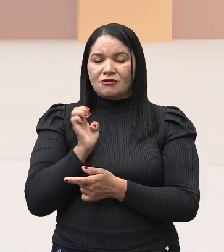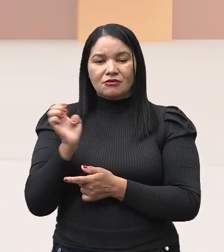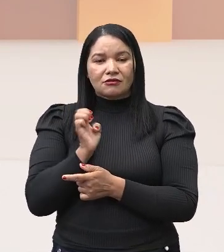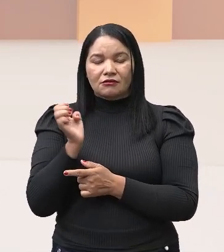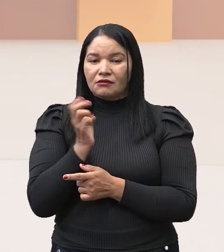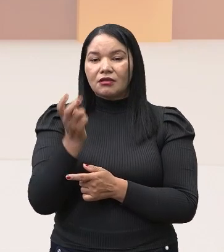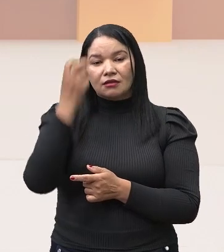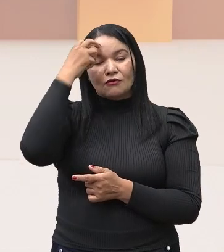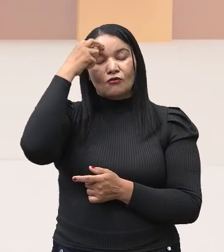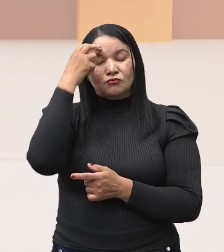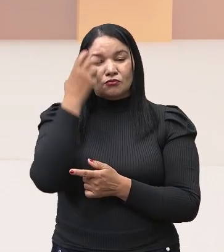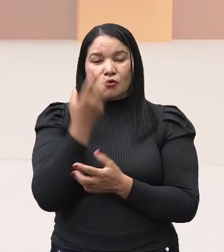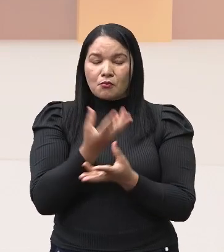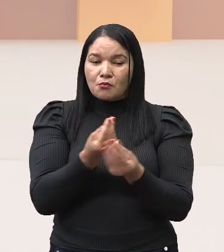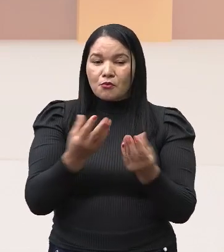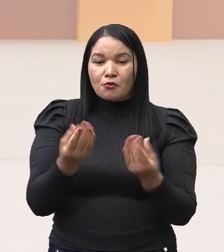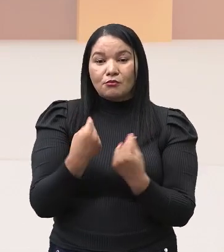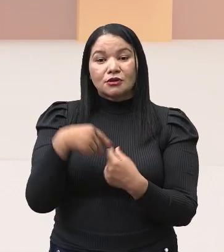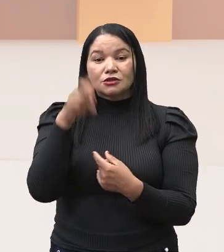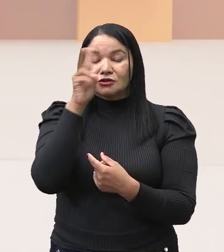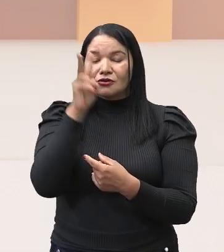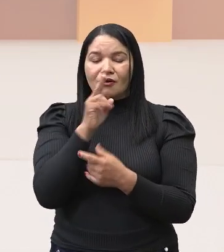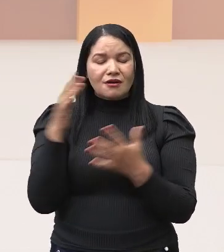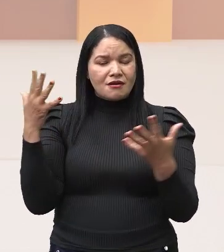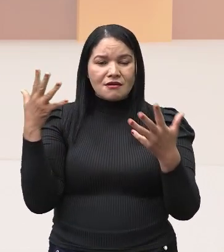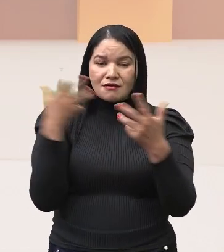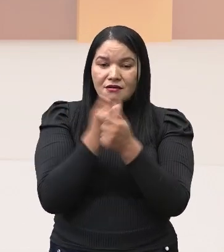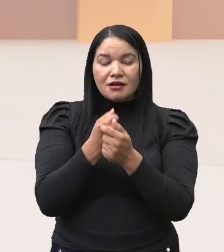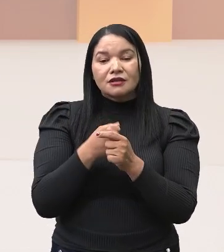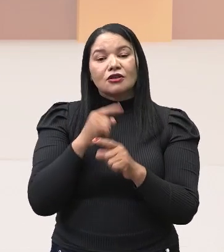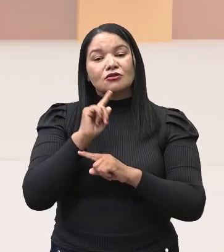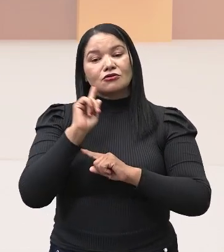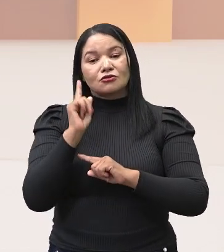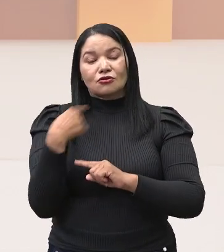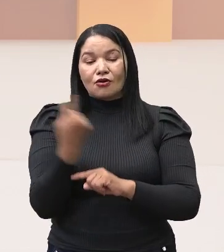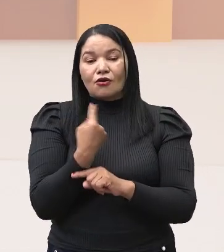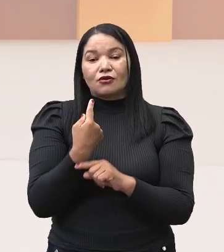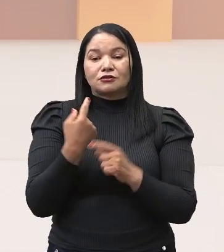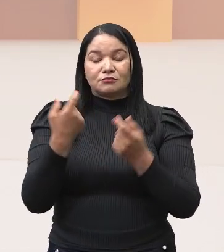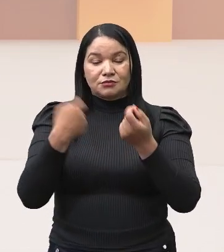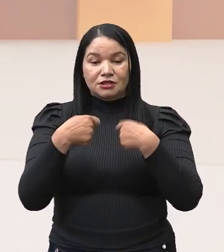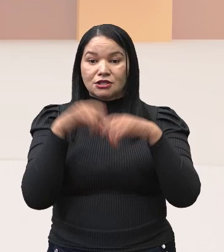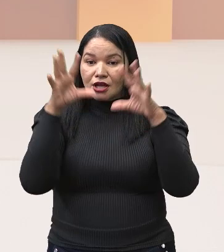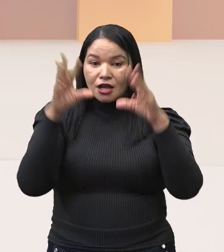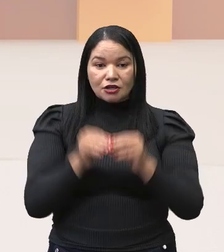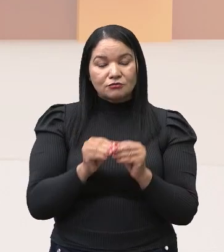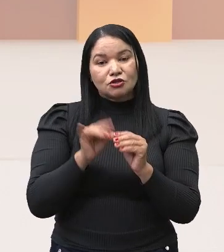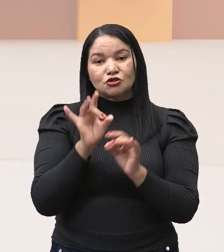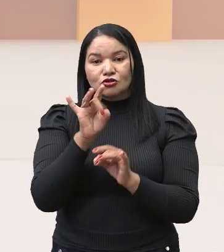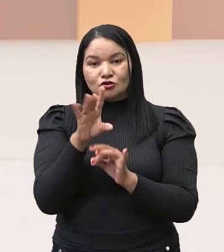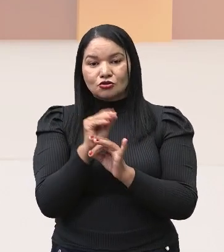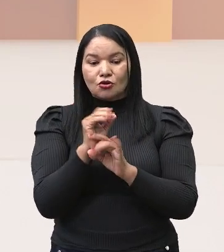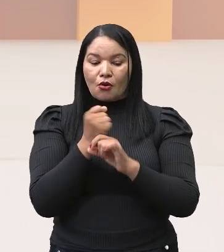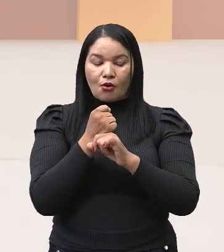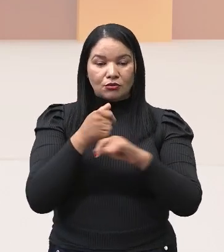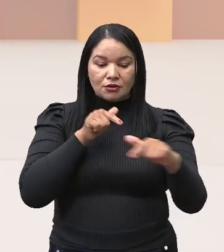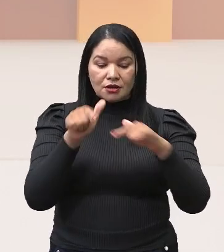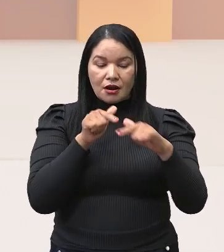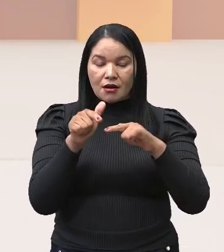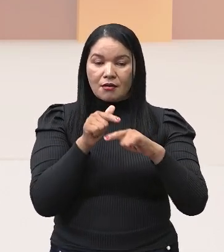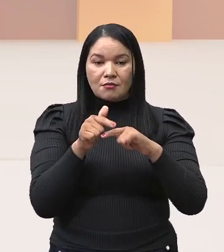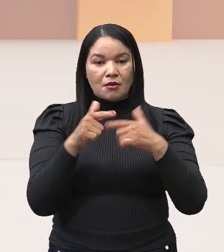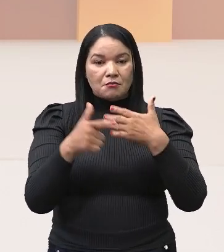cultura, carregam uma história lindíssima e nós não podemos resumi-los somente ao